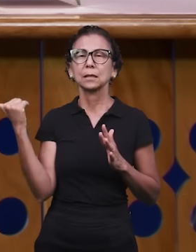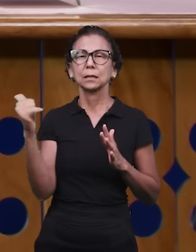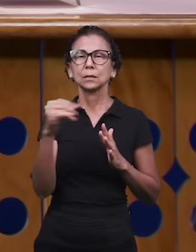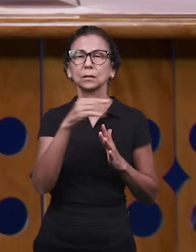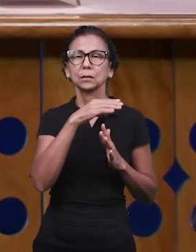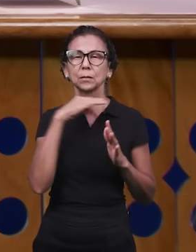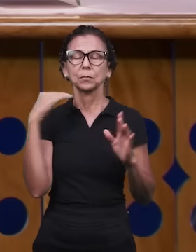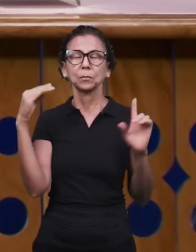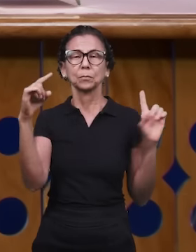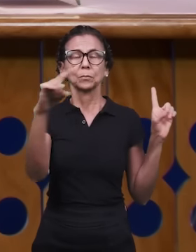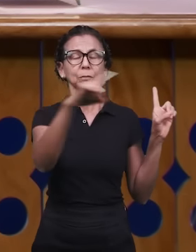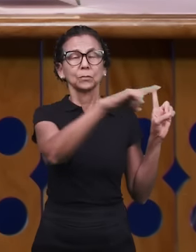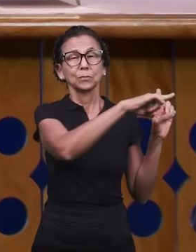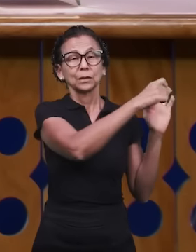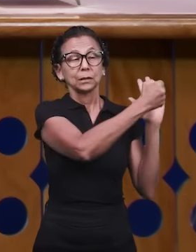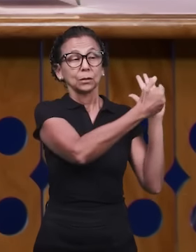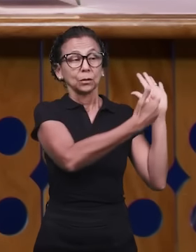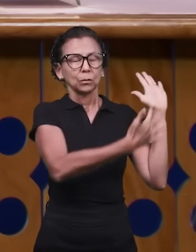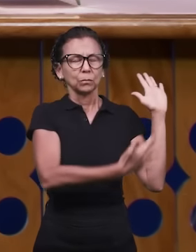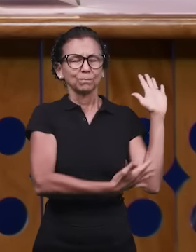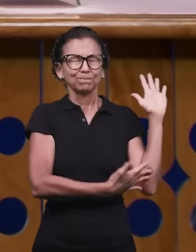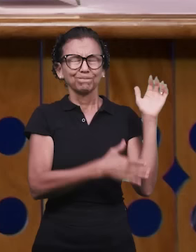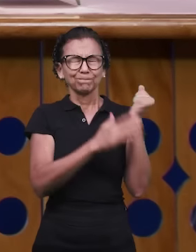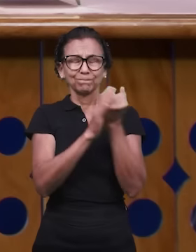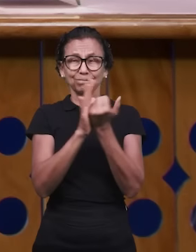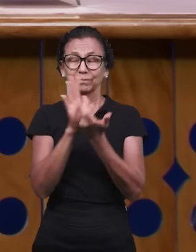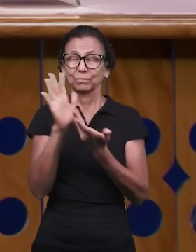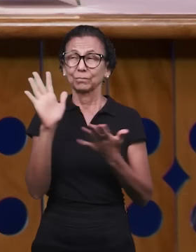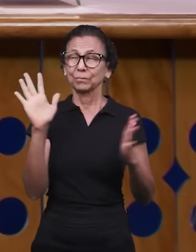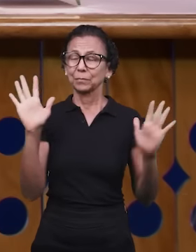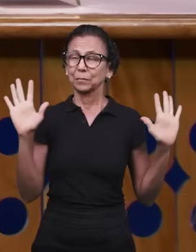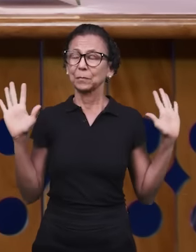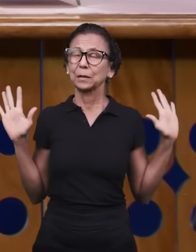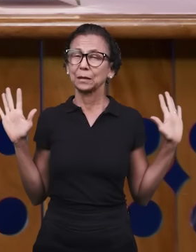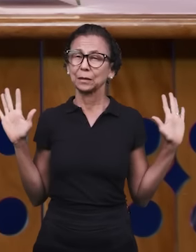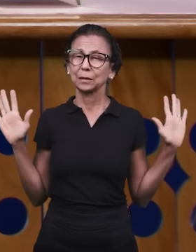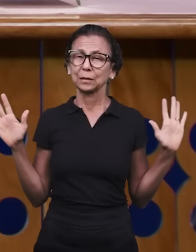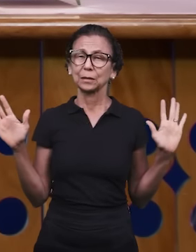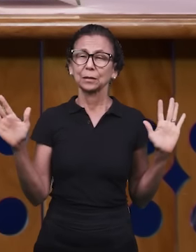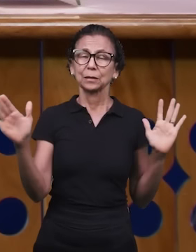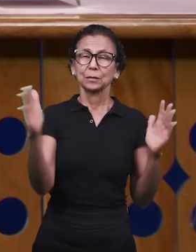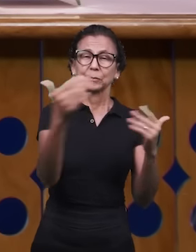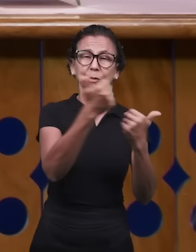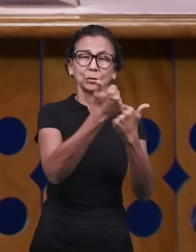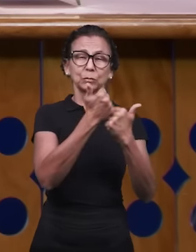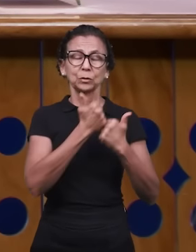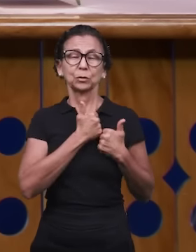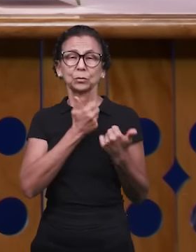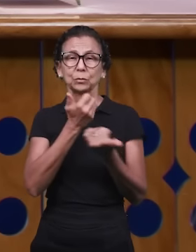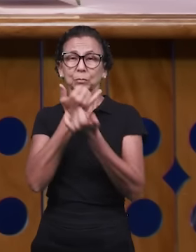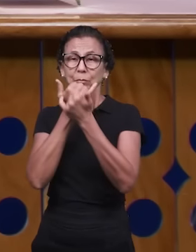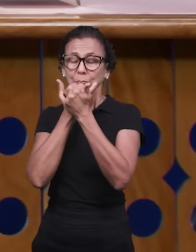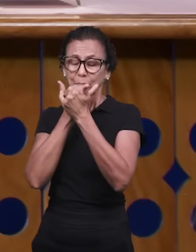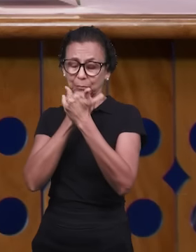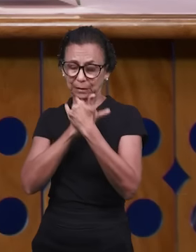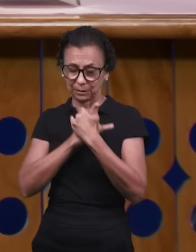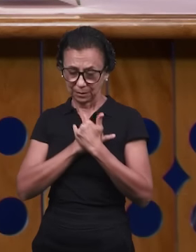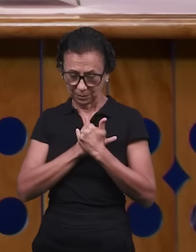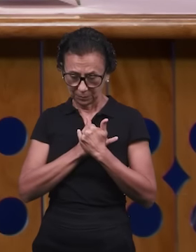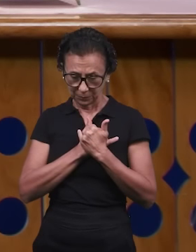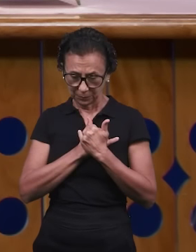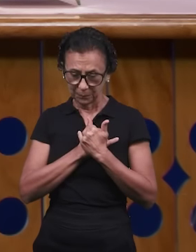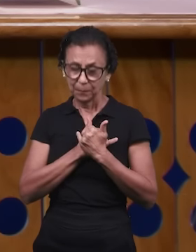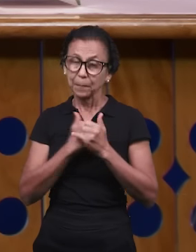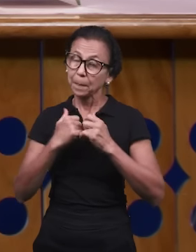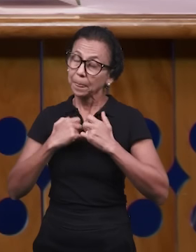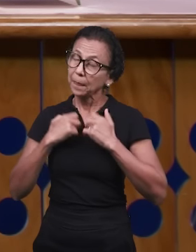sangue derramado, que foi o preço pago para perdão dos nossos pecados. Por isso, Senhor,